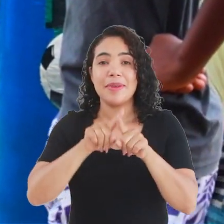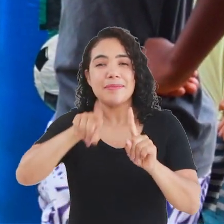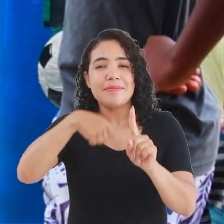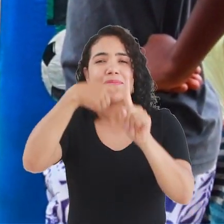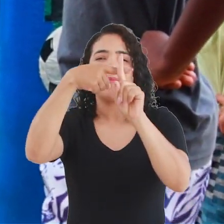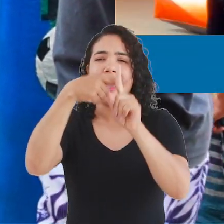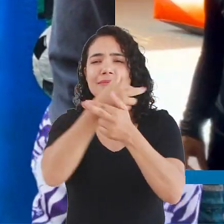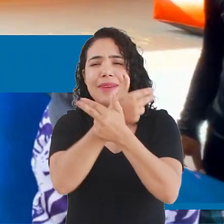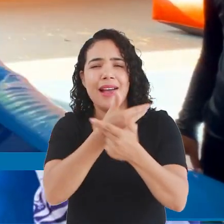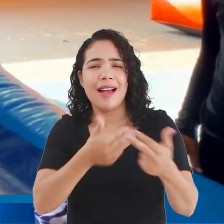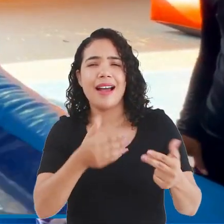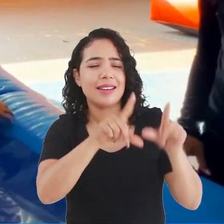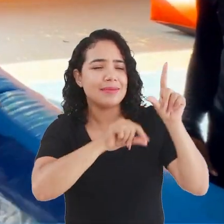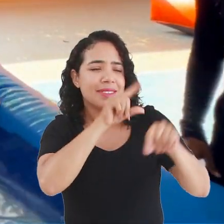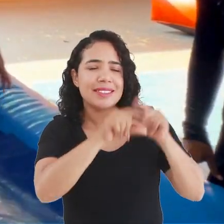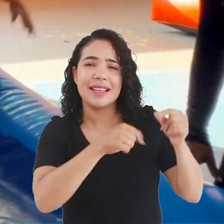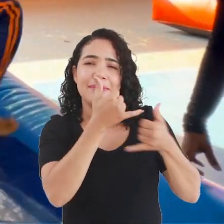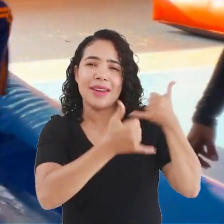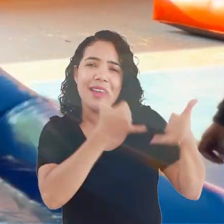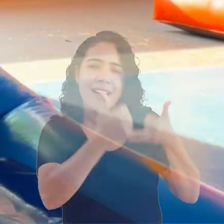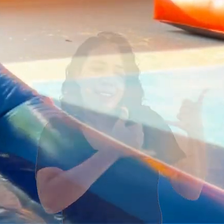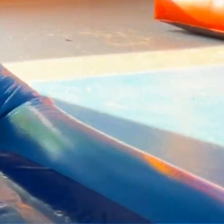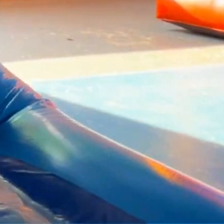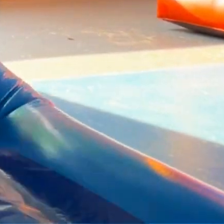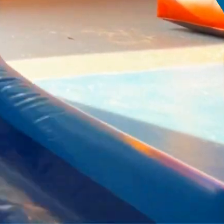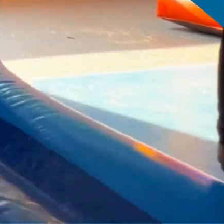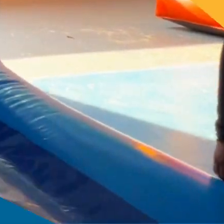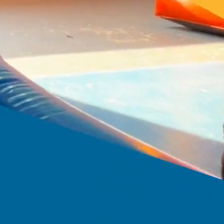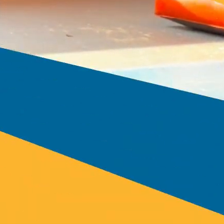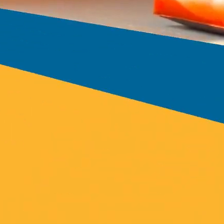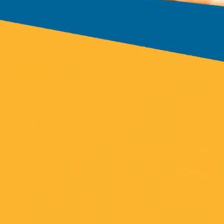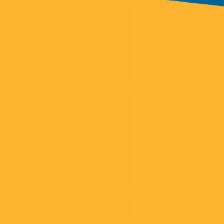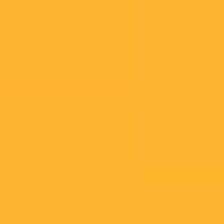Além de diversas opções de brinquedos infláveis.